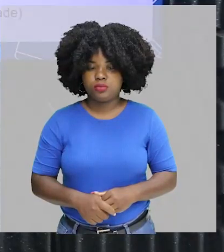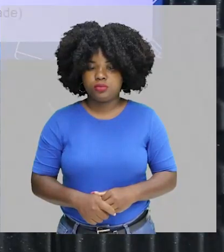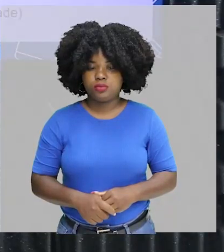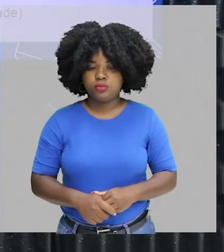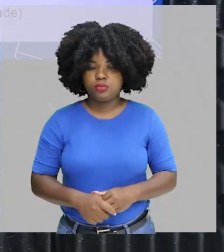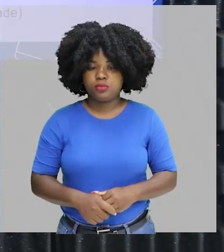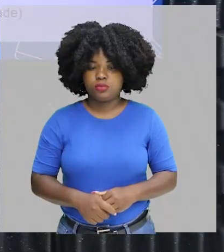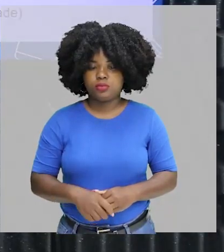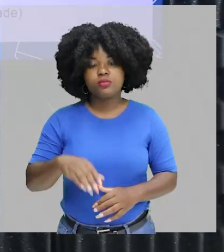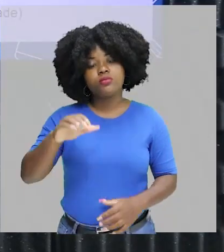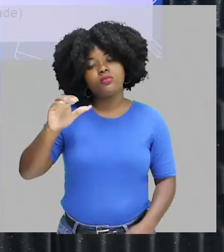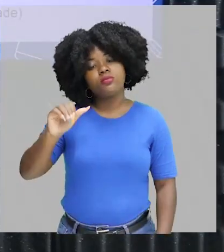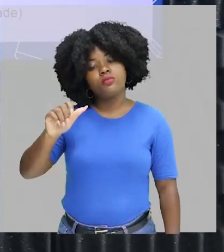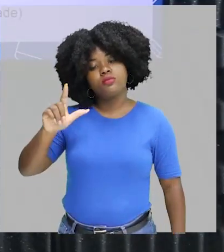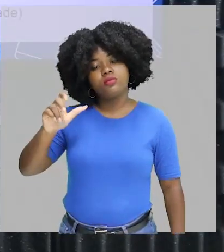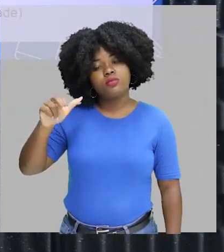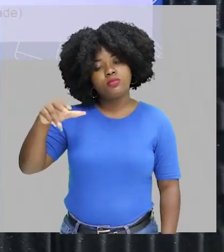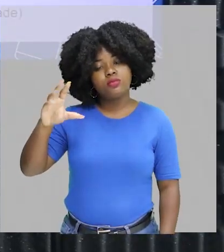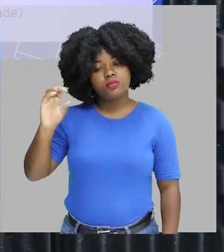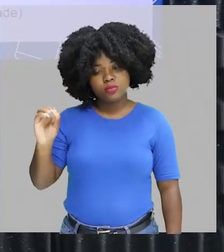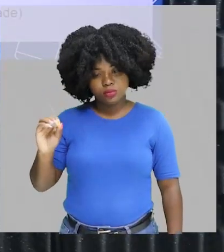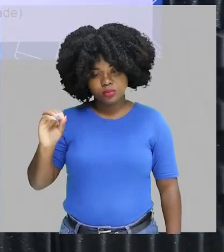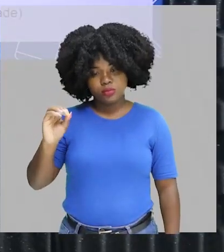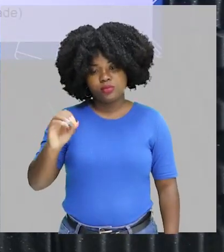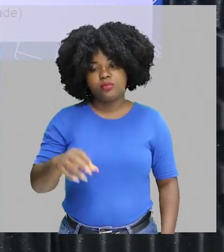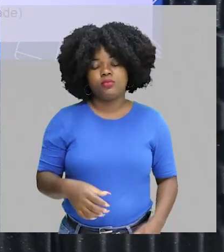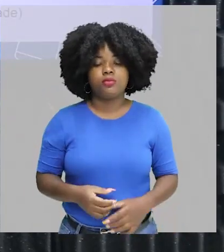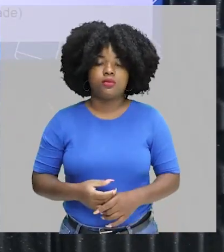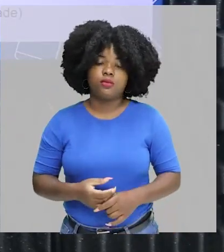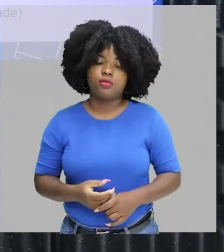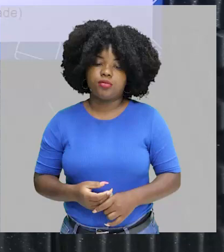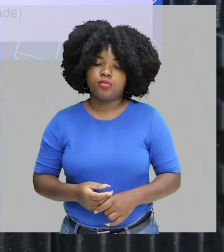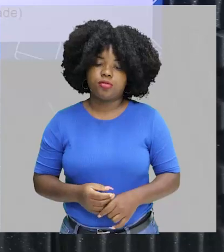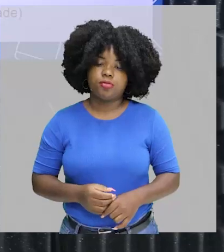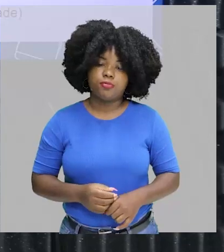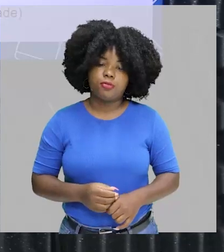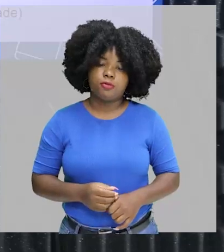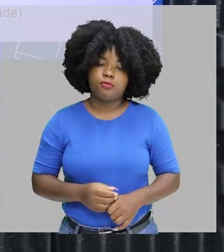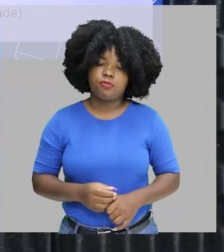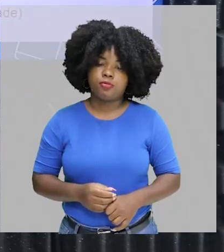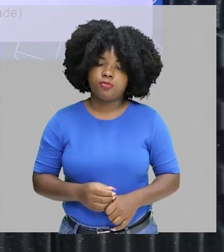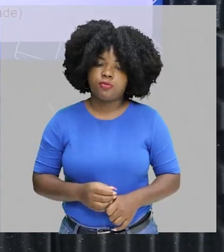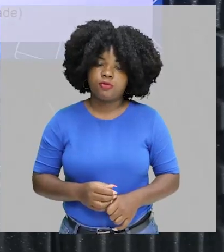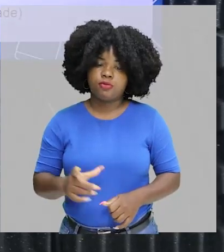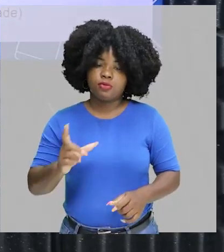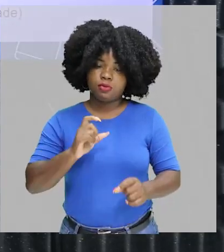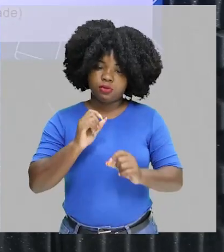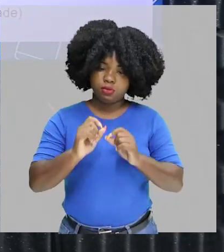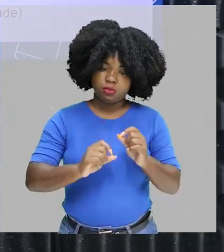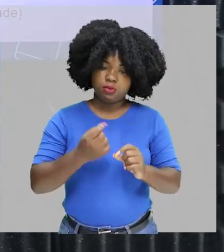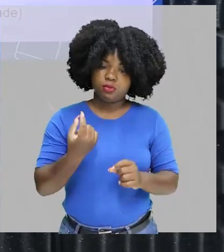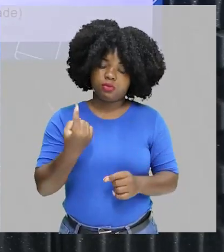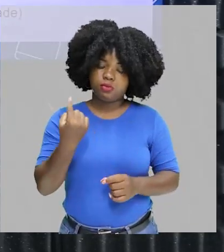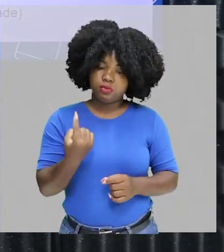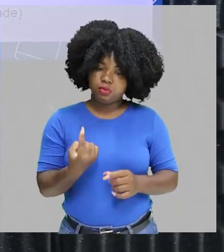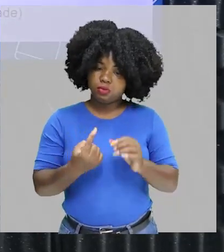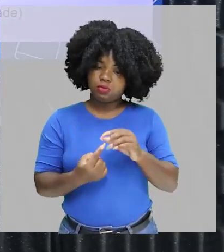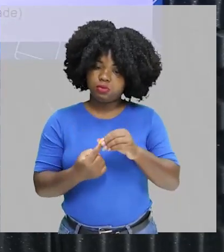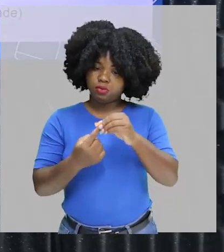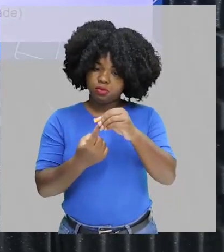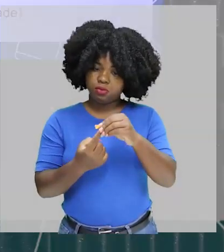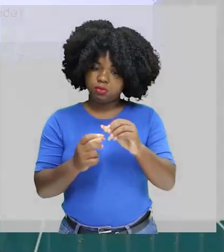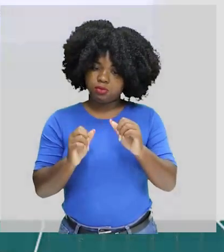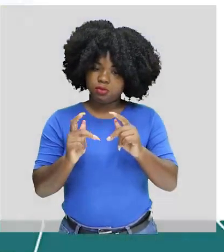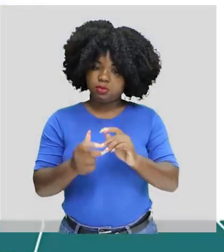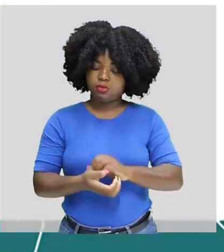bem? Para cadeias pequenas, né, a gente só vai ter a formação de um único